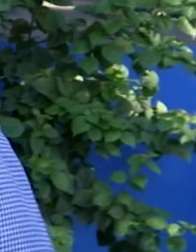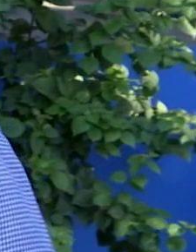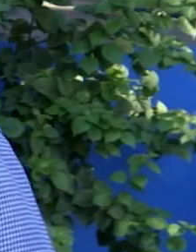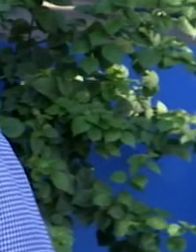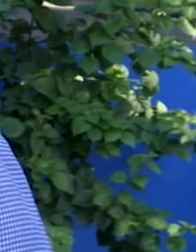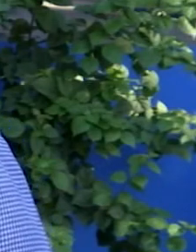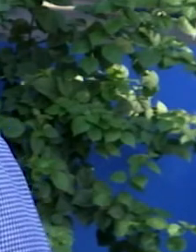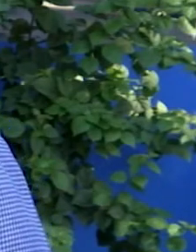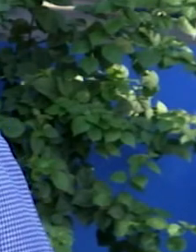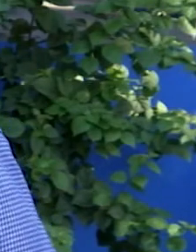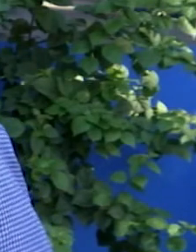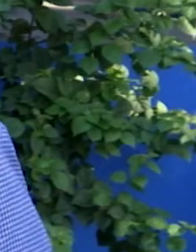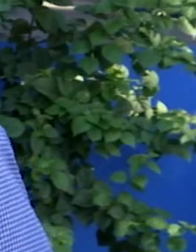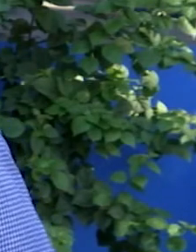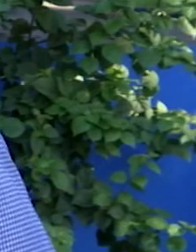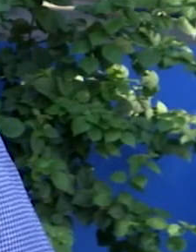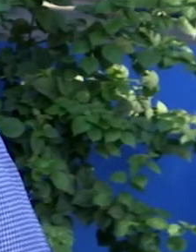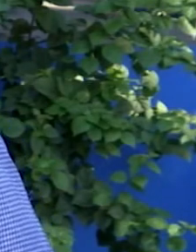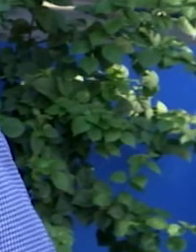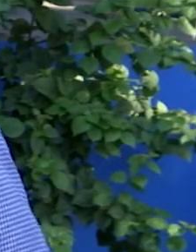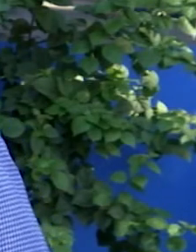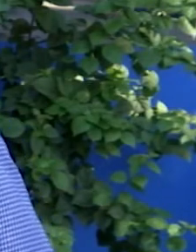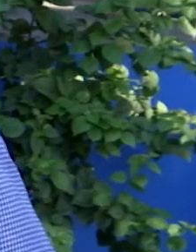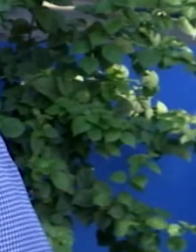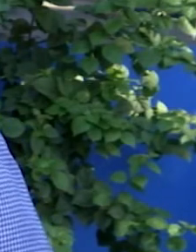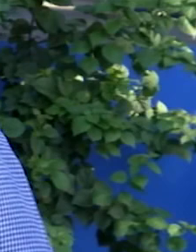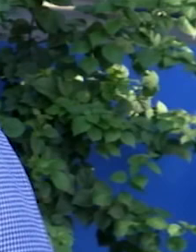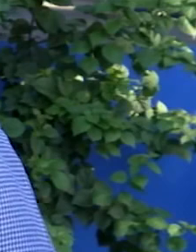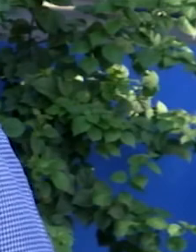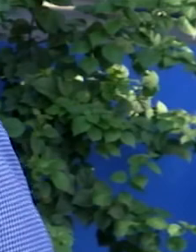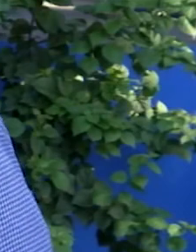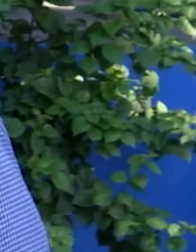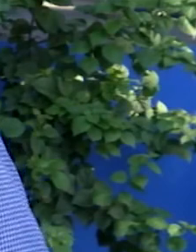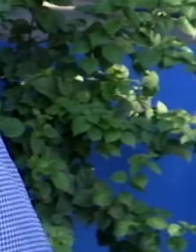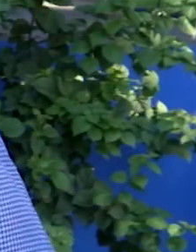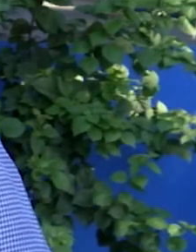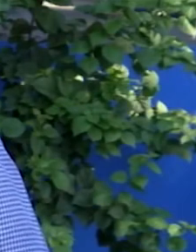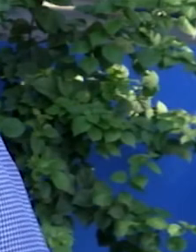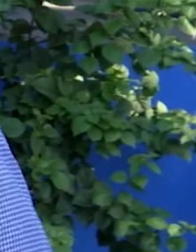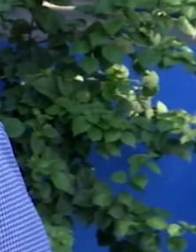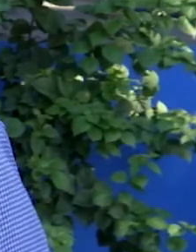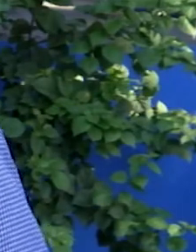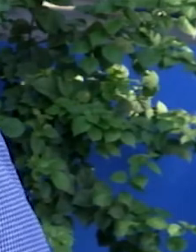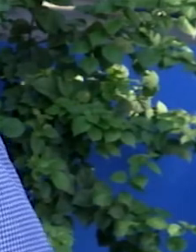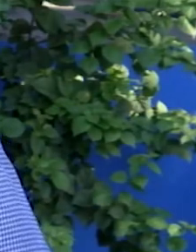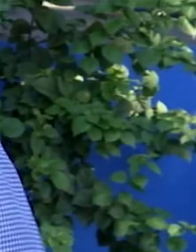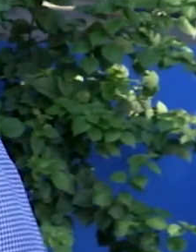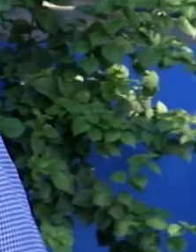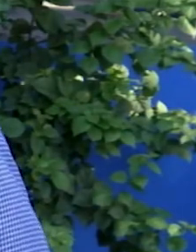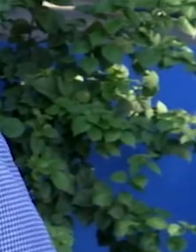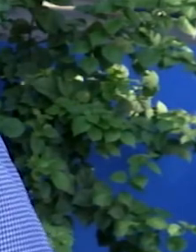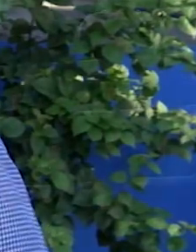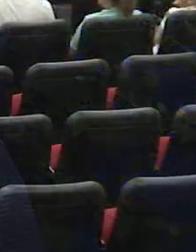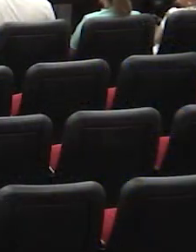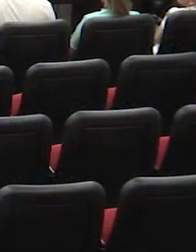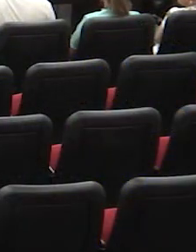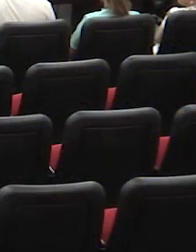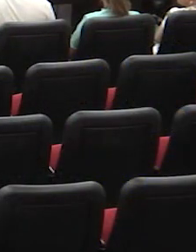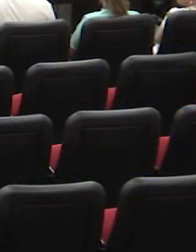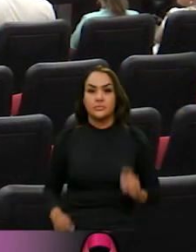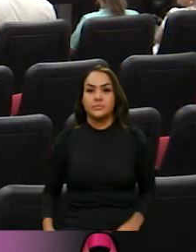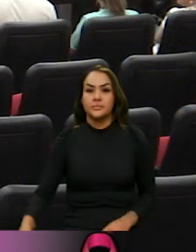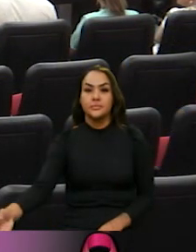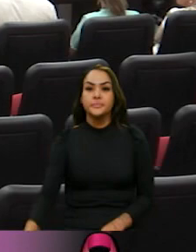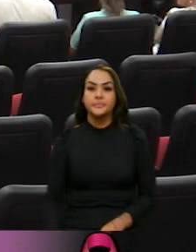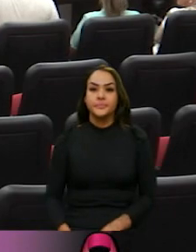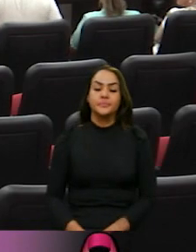como esse, a gente tem que estar lembrando, prestigiar, para que outras pessoas também façam esse bem ao próximo.